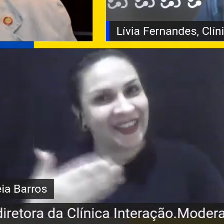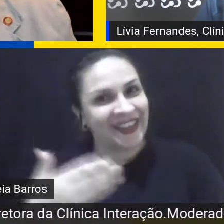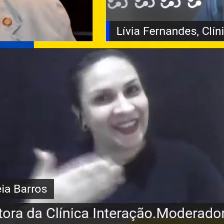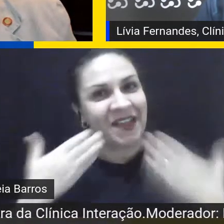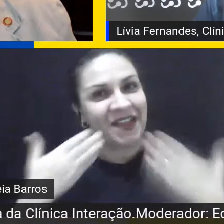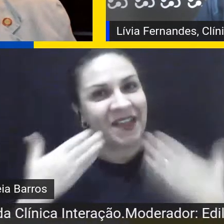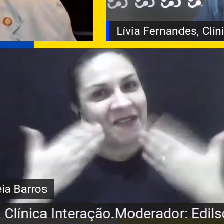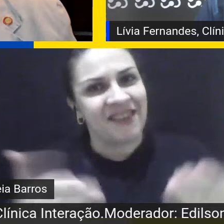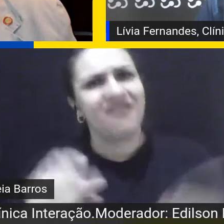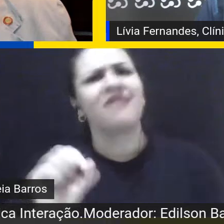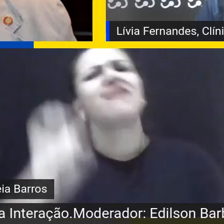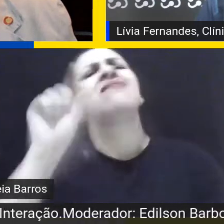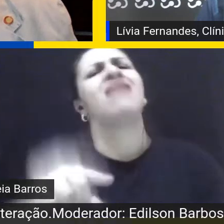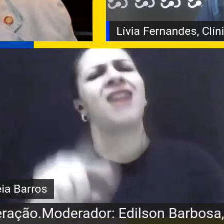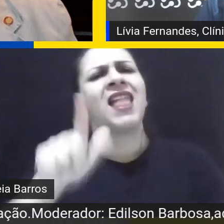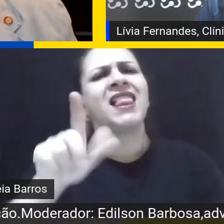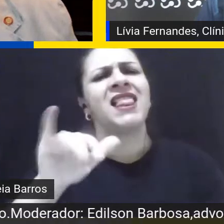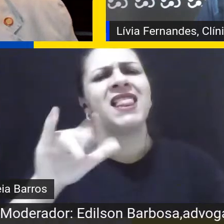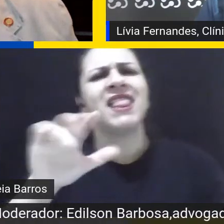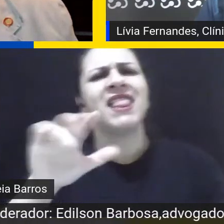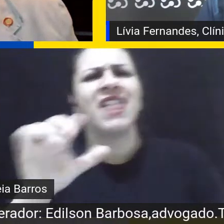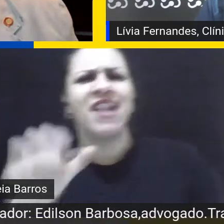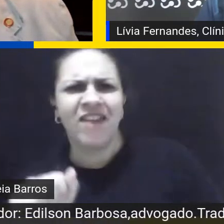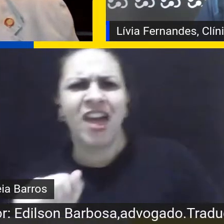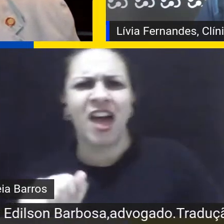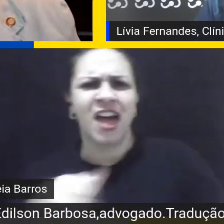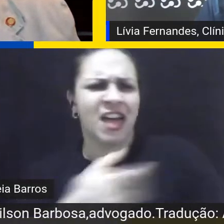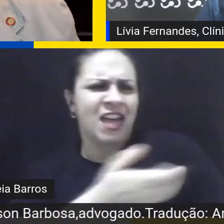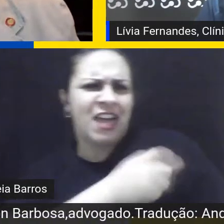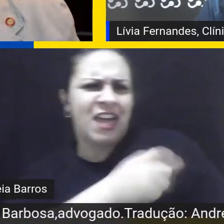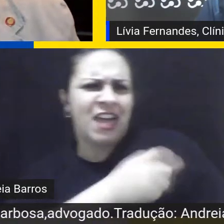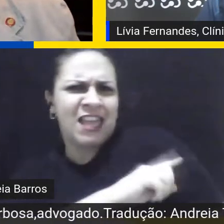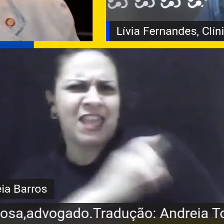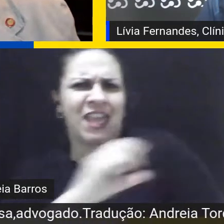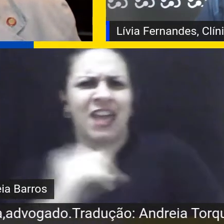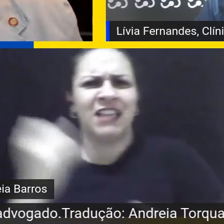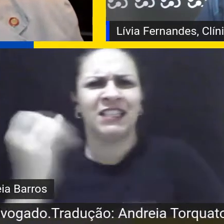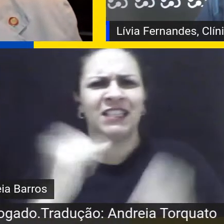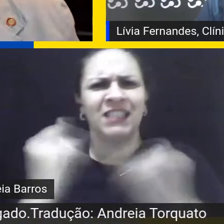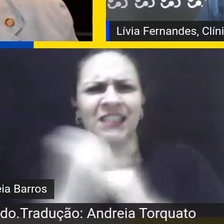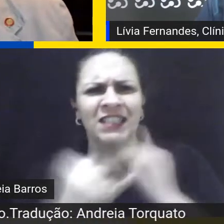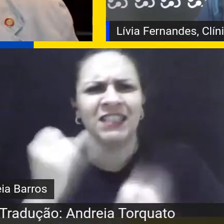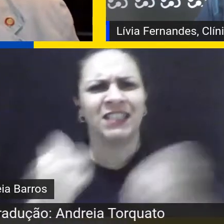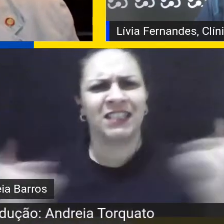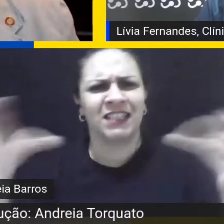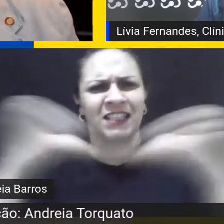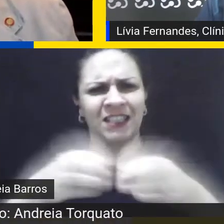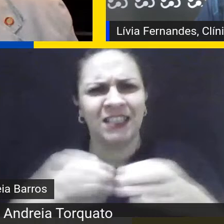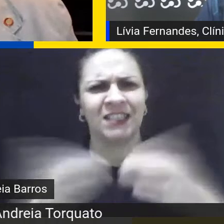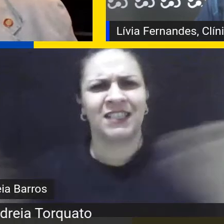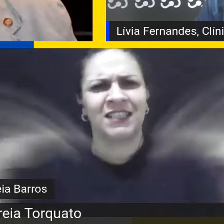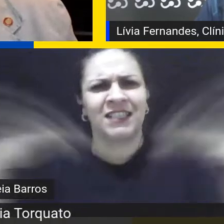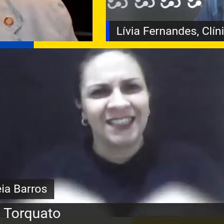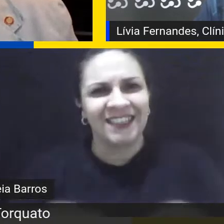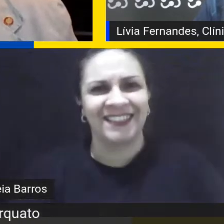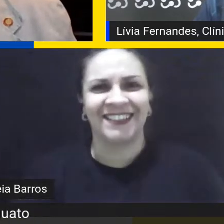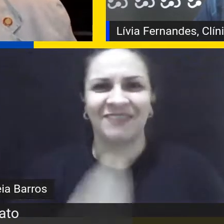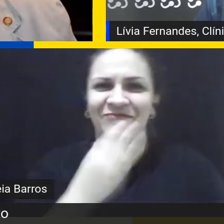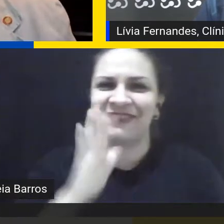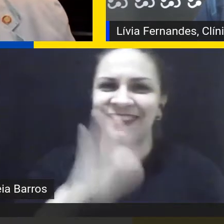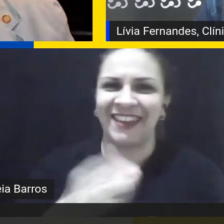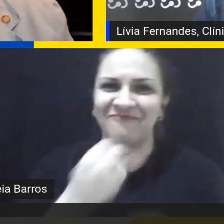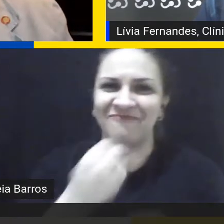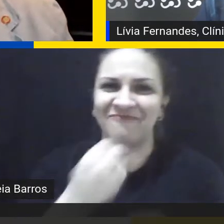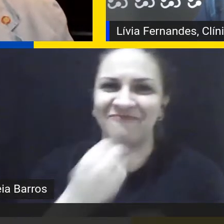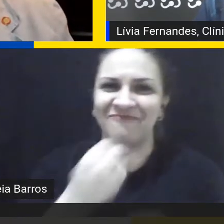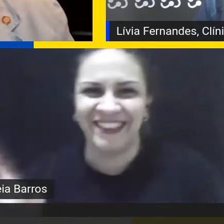Lívia Fernandes, lá da Clínica Interação, com a palavra. Boa noite, boa tarde, bom dia. Tudo bom? Boa